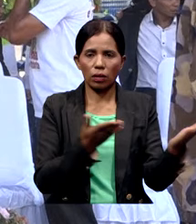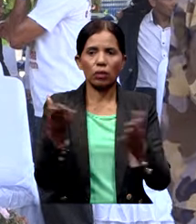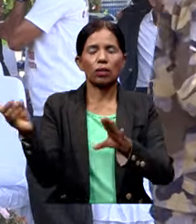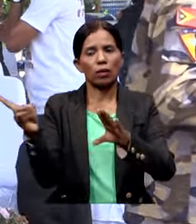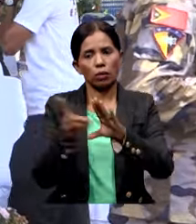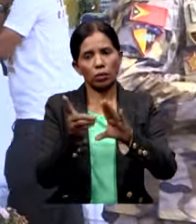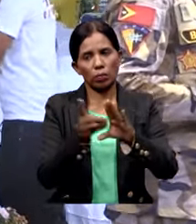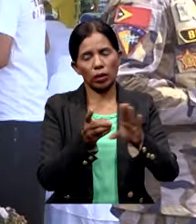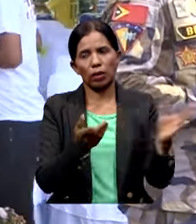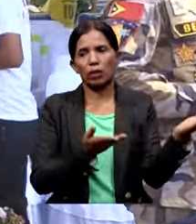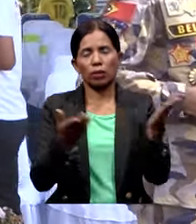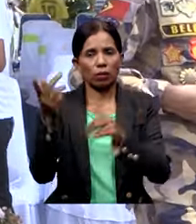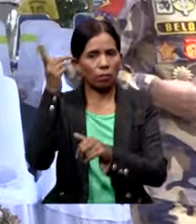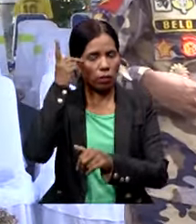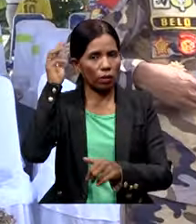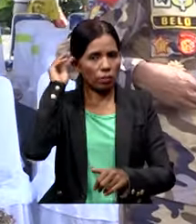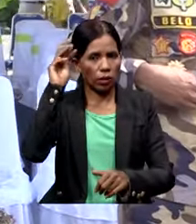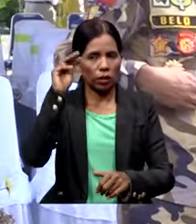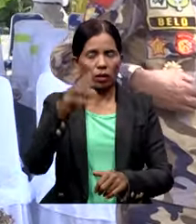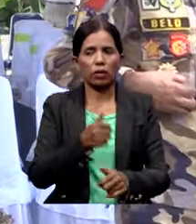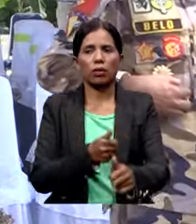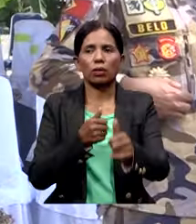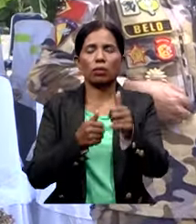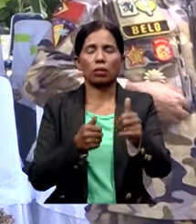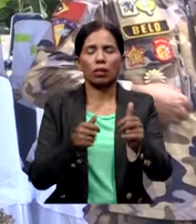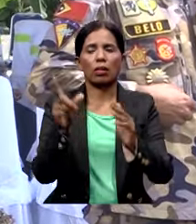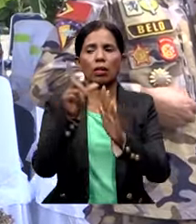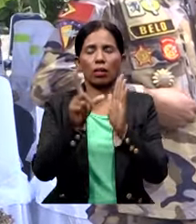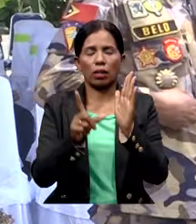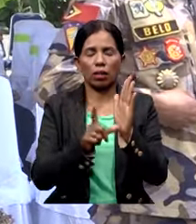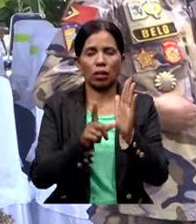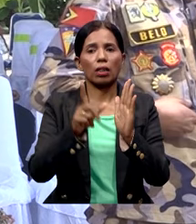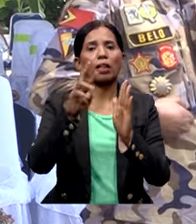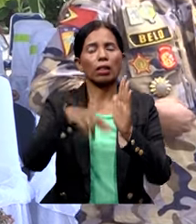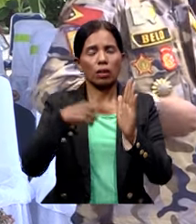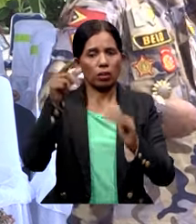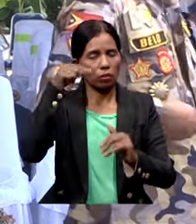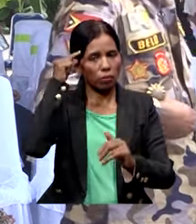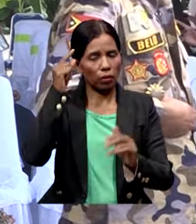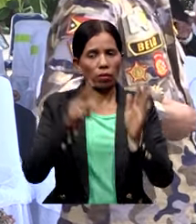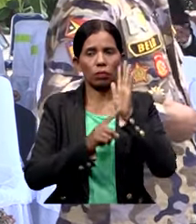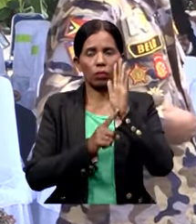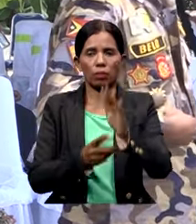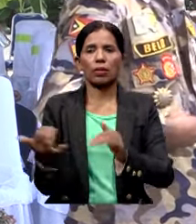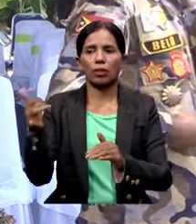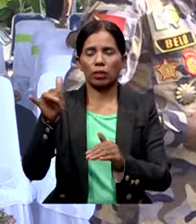ne ba ba su excelência primeiro ministro tuir resolução governo ni ande ba sai ba mandato ser ni e